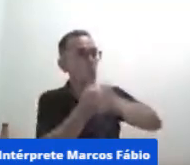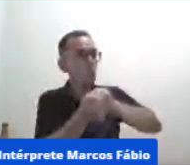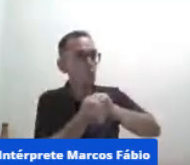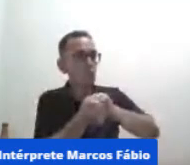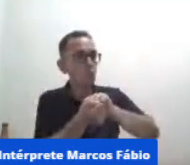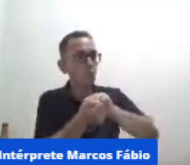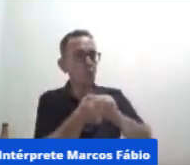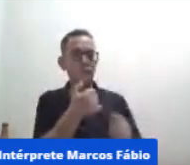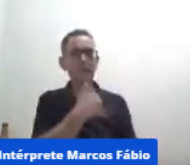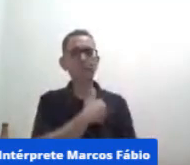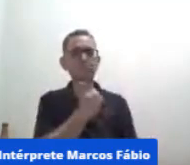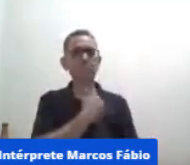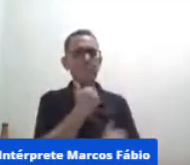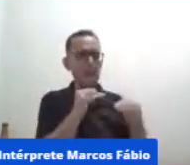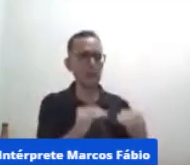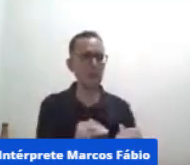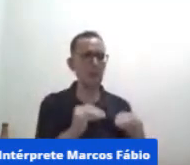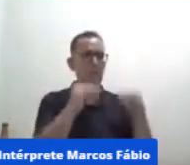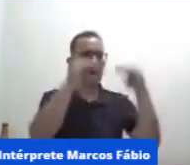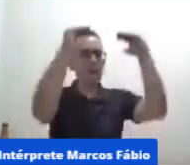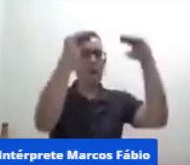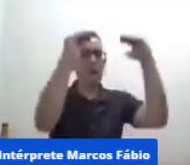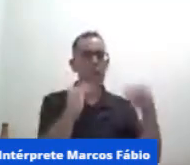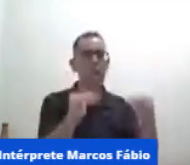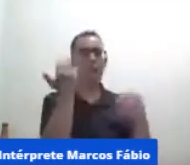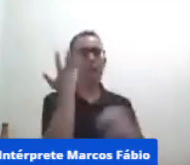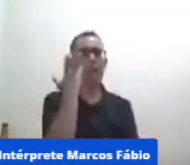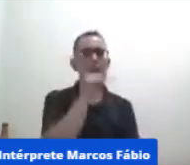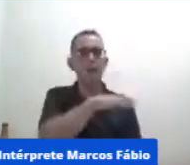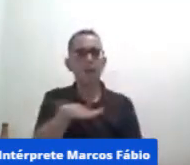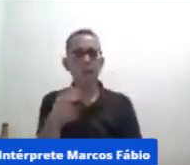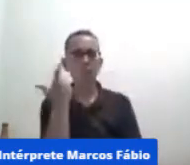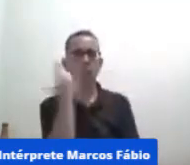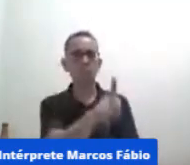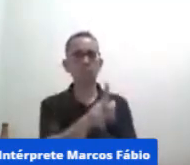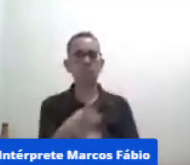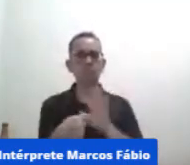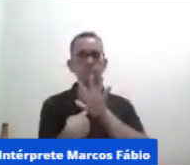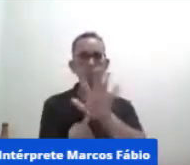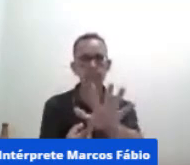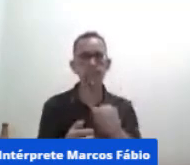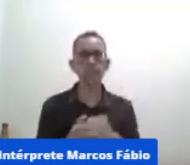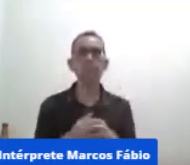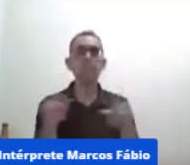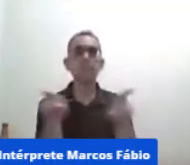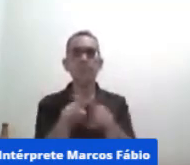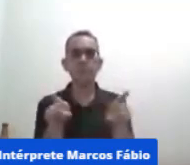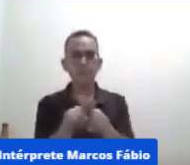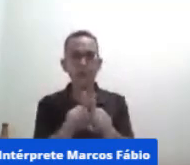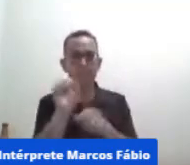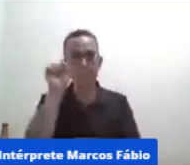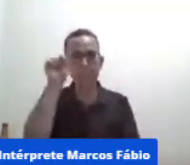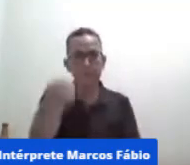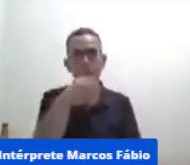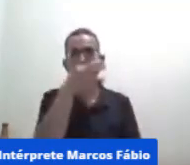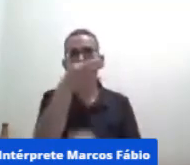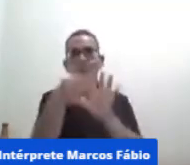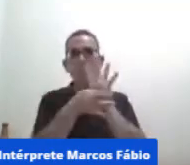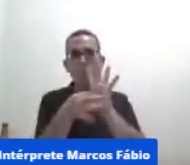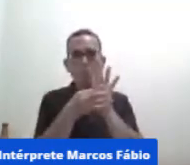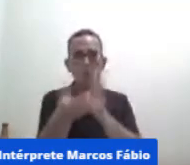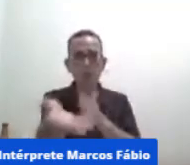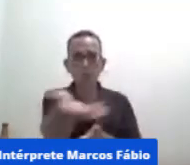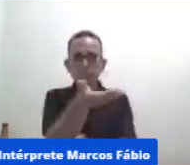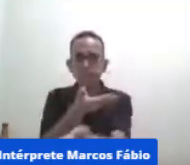cronológica, de nível de abstração que essa criança se apresenta nesse momento. E aí sim, propor